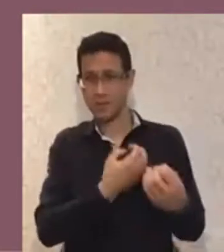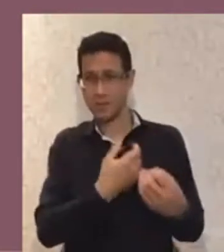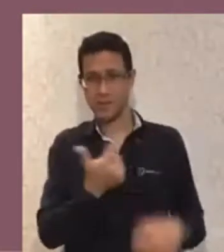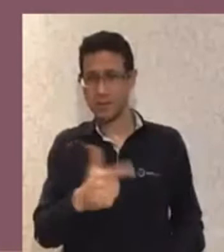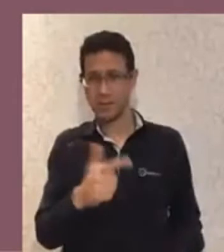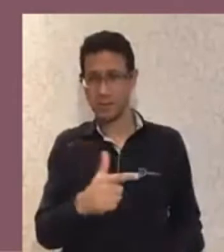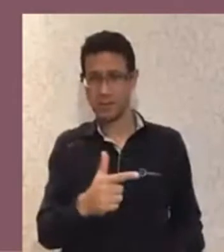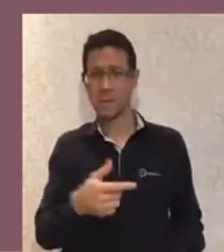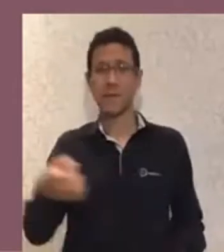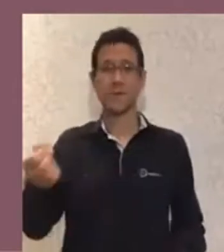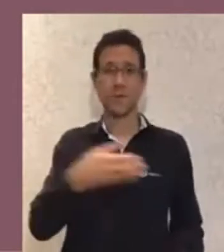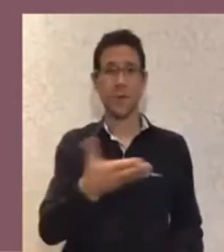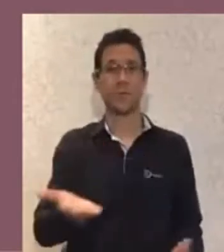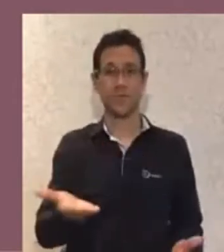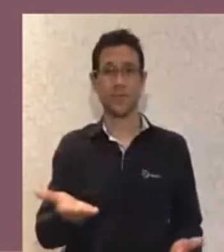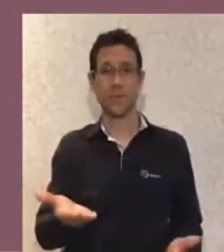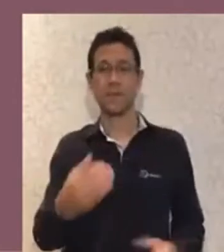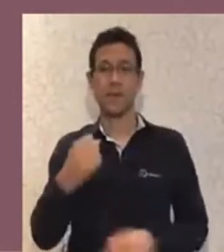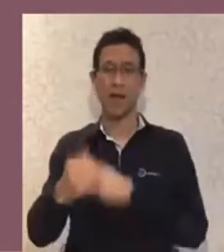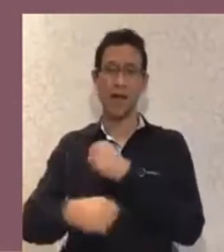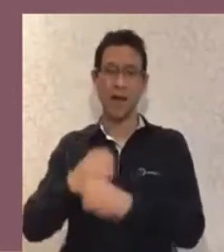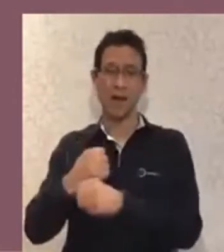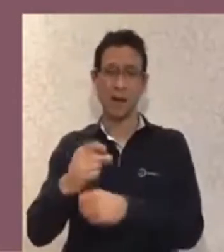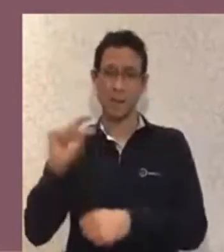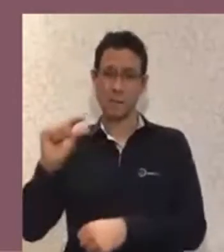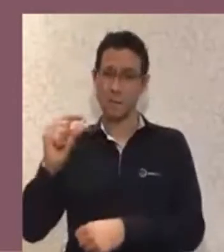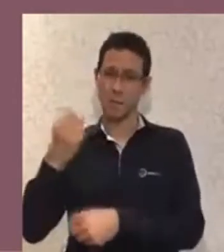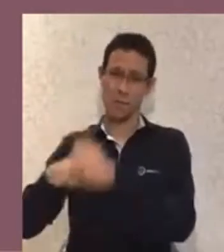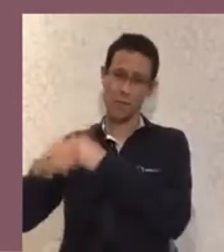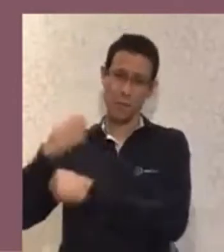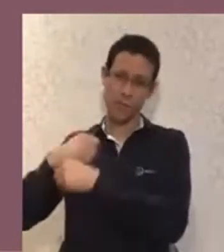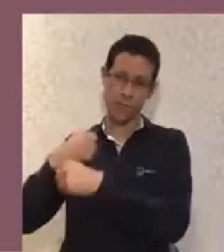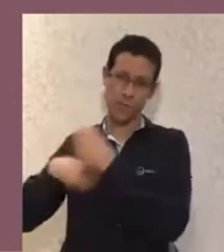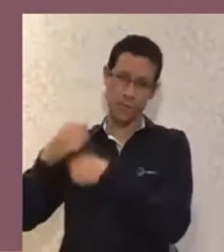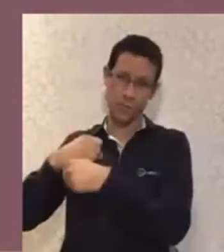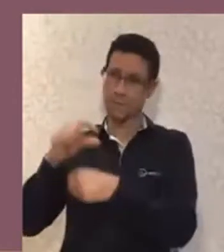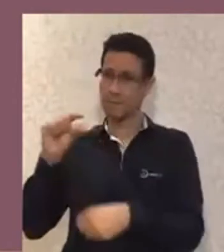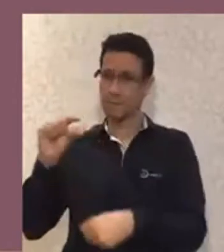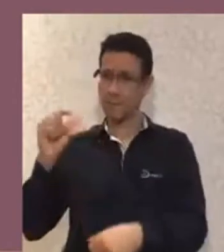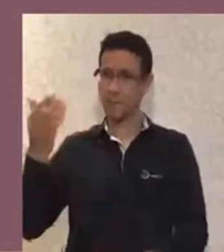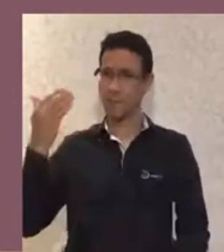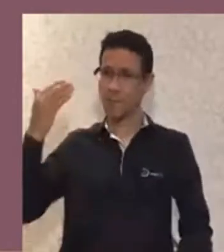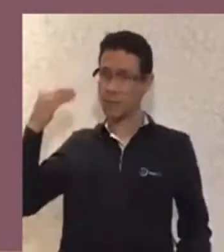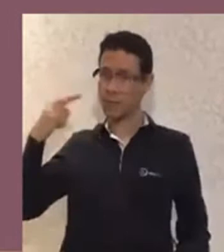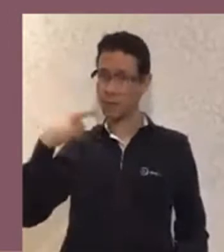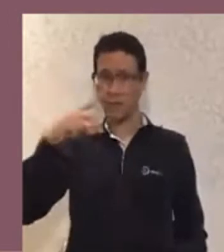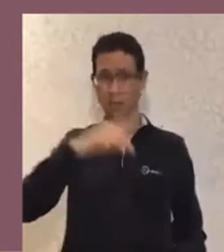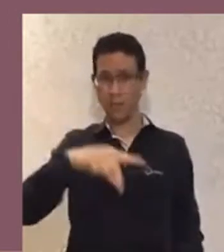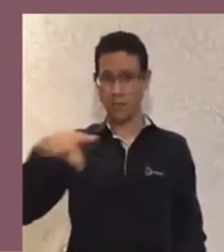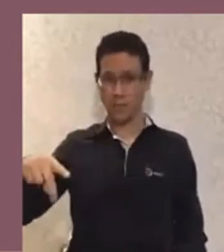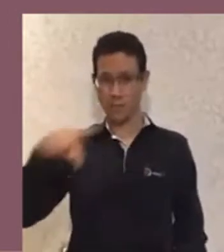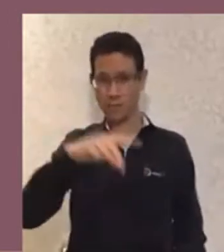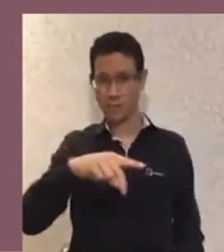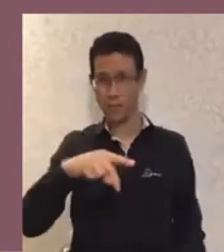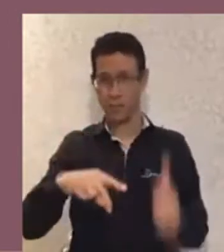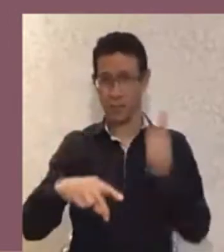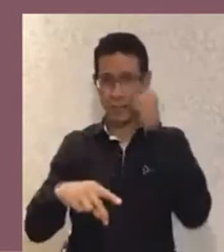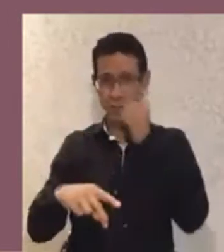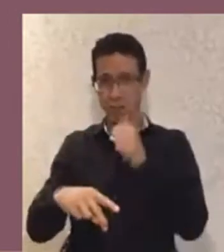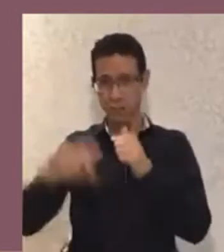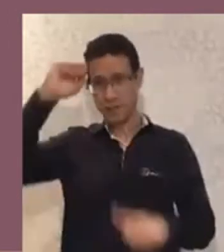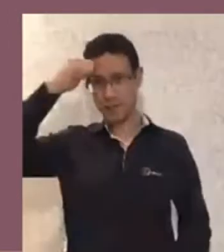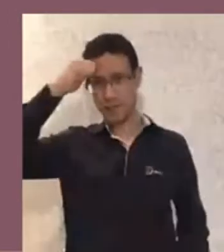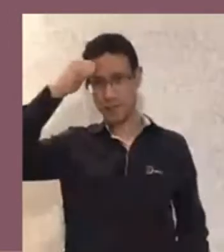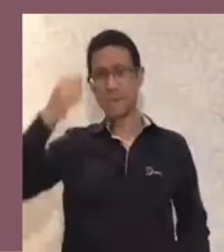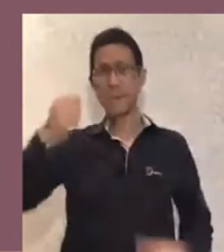Alguns anos atrás, não muitos, uma professora, uma mulher negra, ela me dizia assim, tu sabes